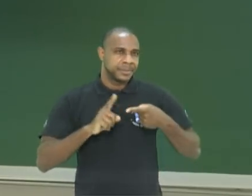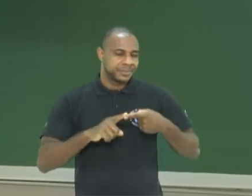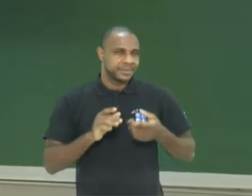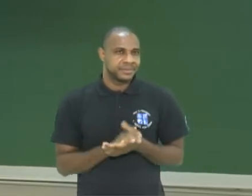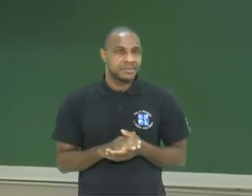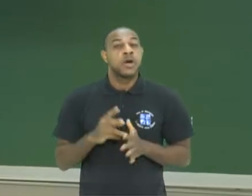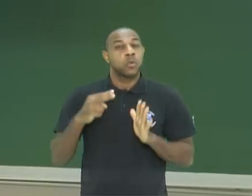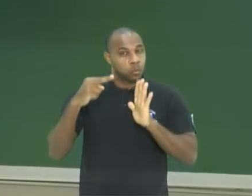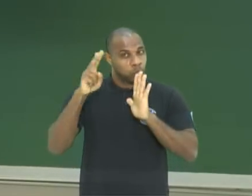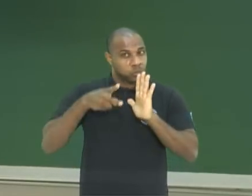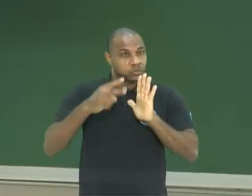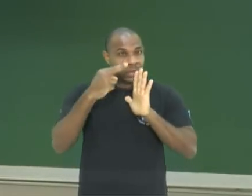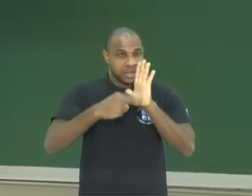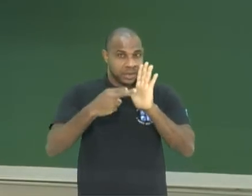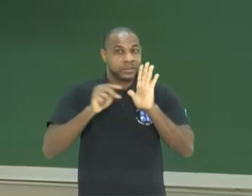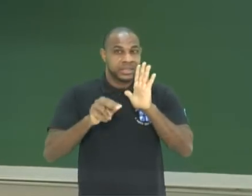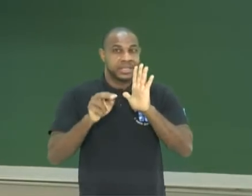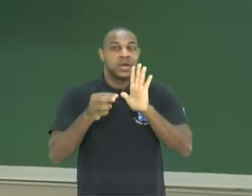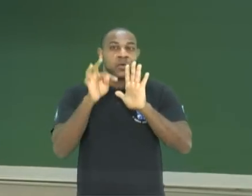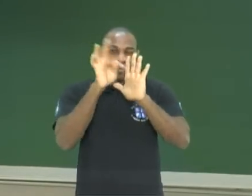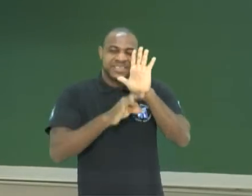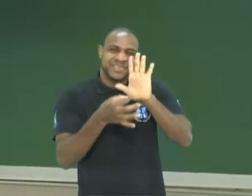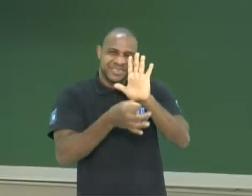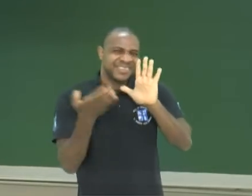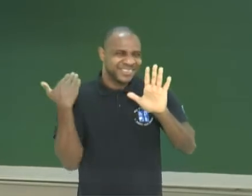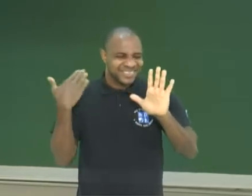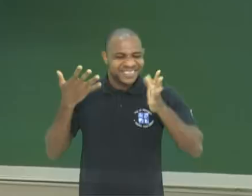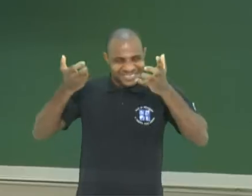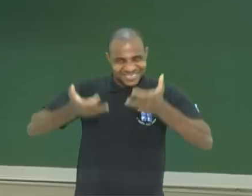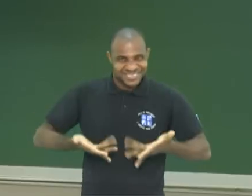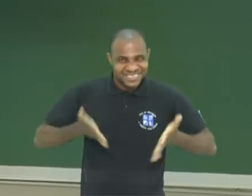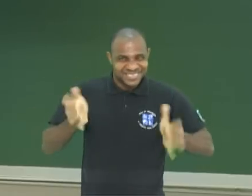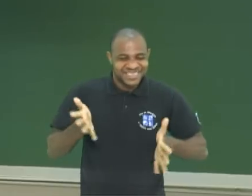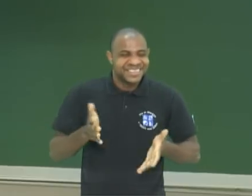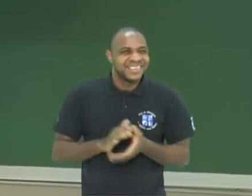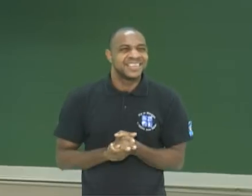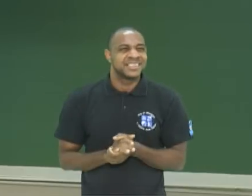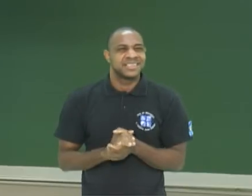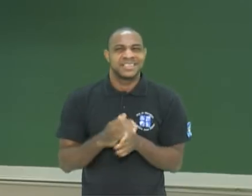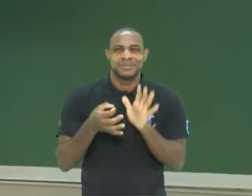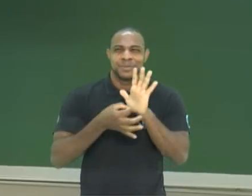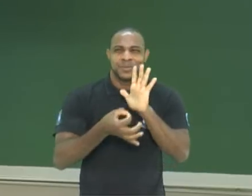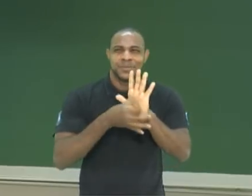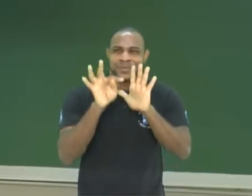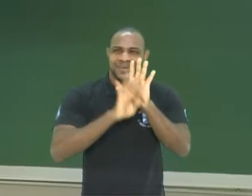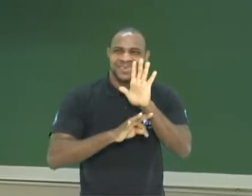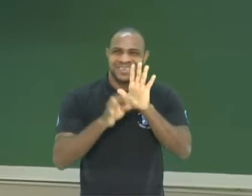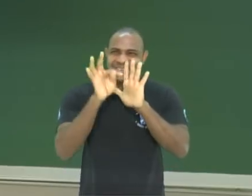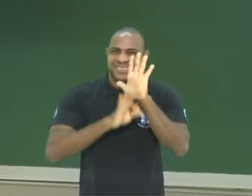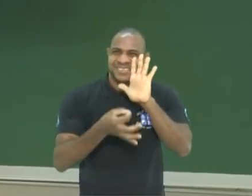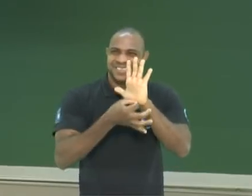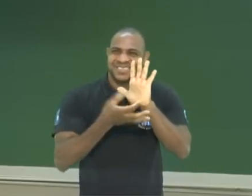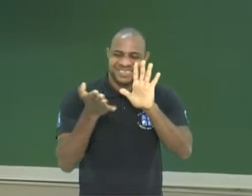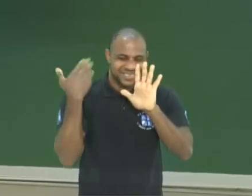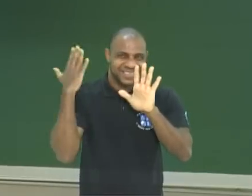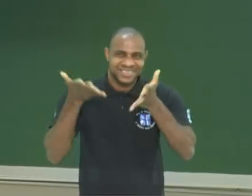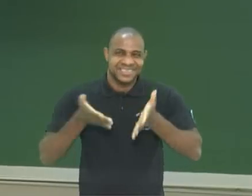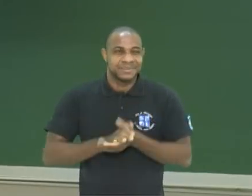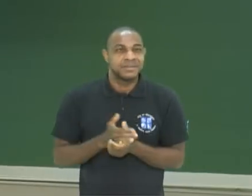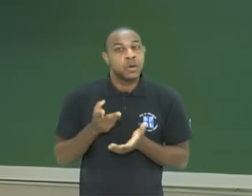continuar a leitura daquele artigo de opinião. Lembram na aula passada que nós trabalhamos um artigo de opinião? Nós vamos continuar com